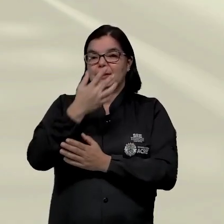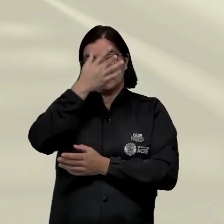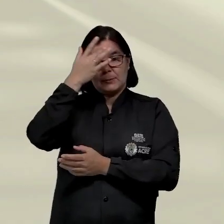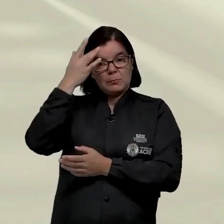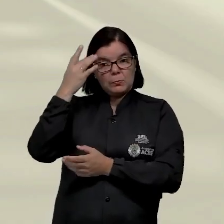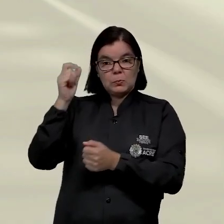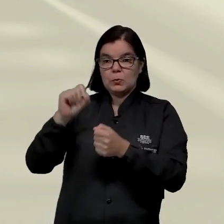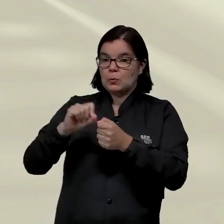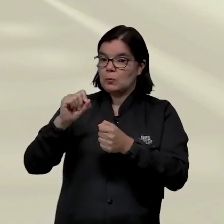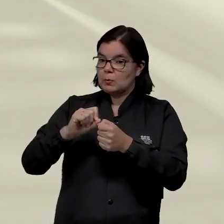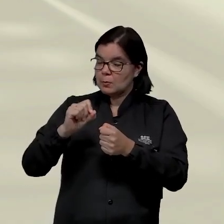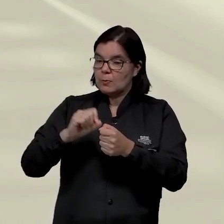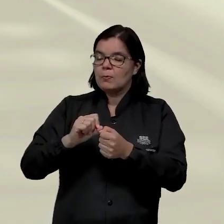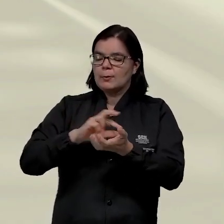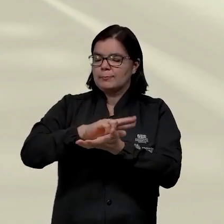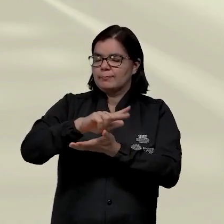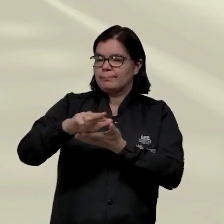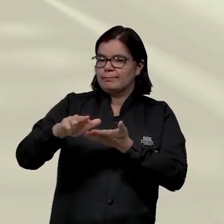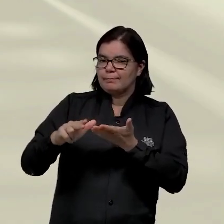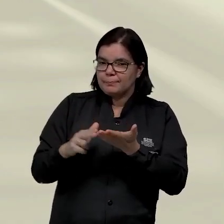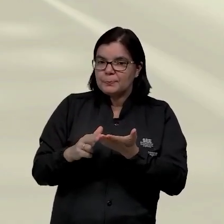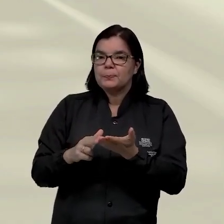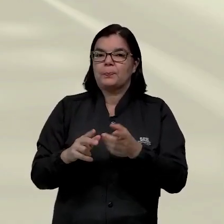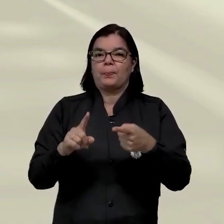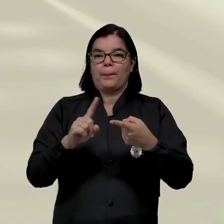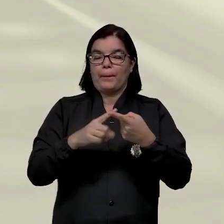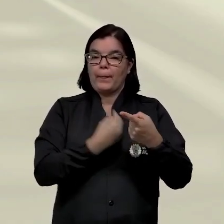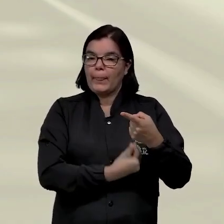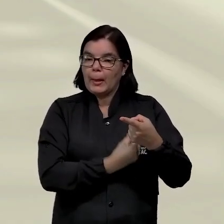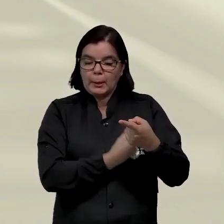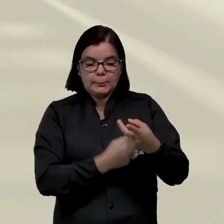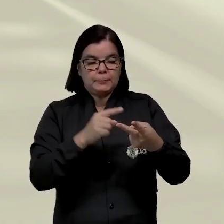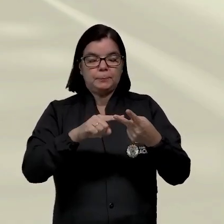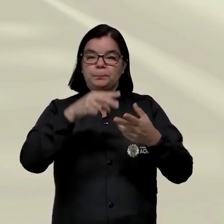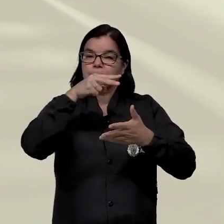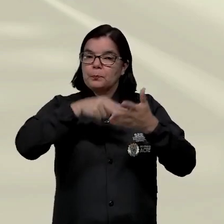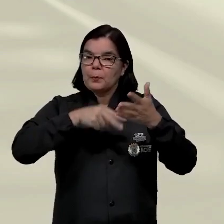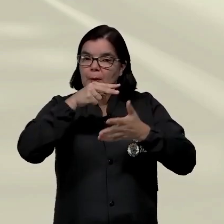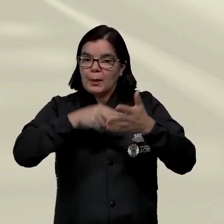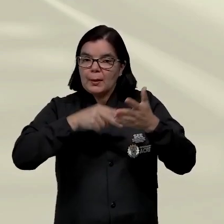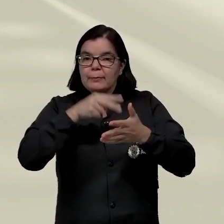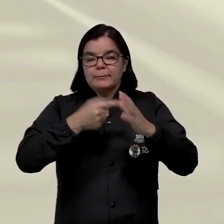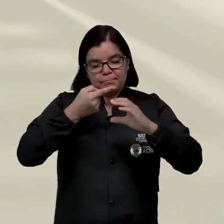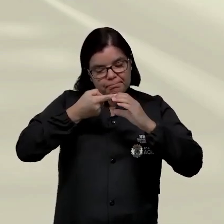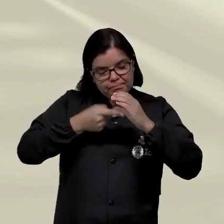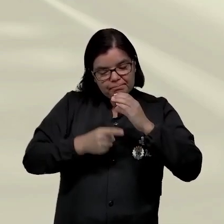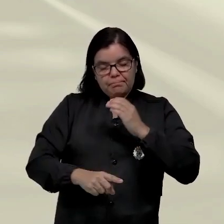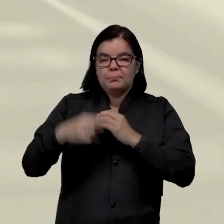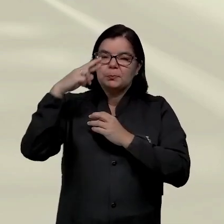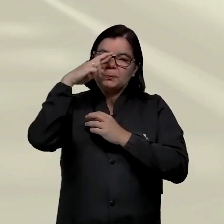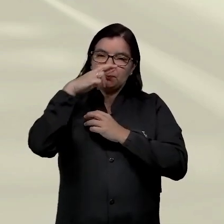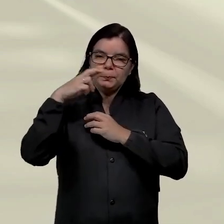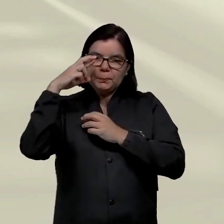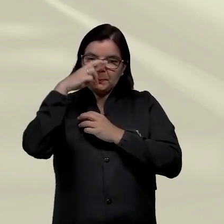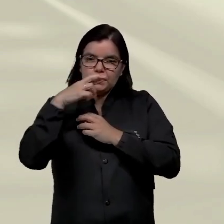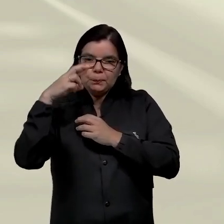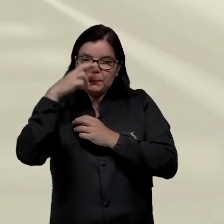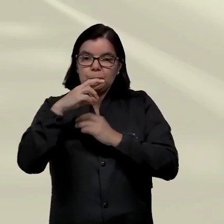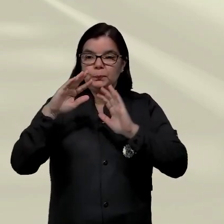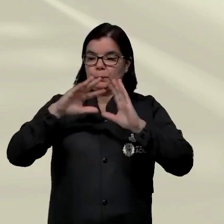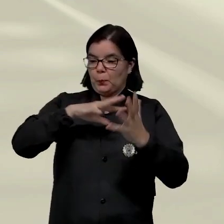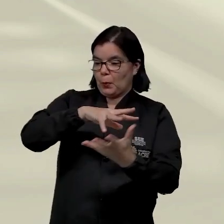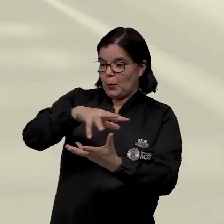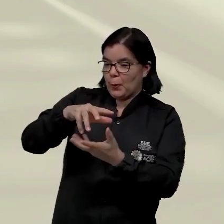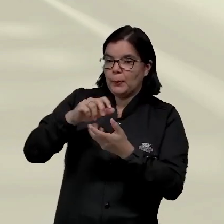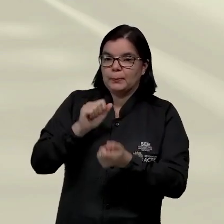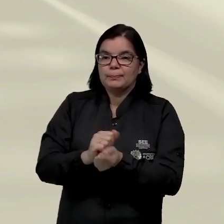autores, eles exploram diversas fontes, como vivências, as leituras aprofundadas, as observações do mundo